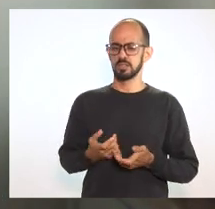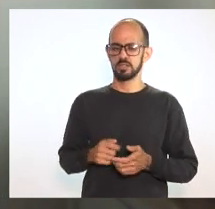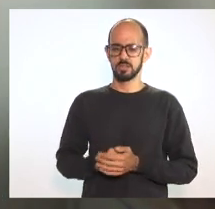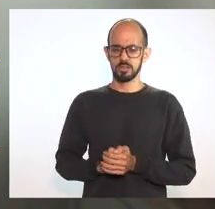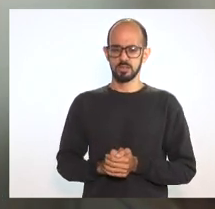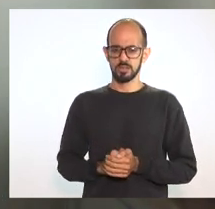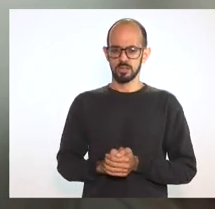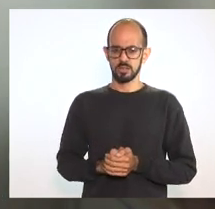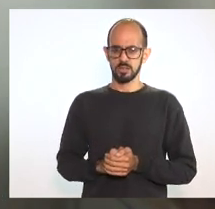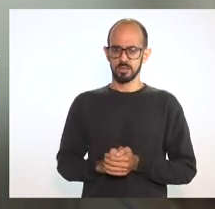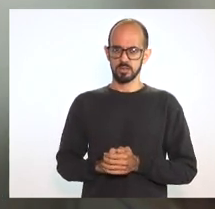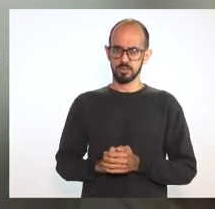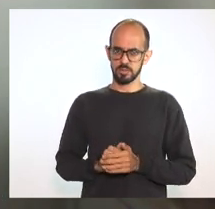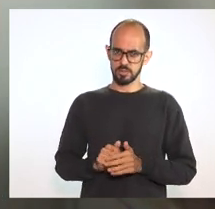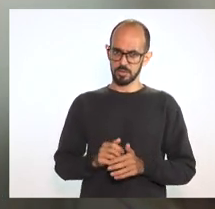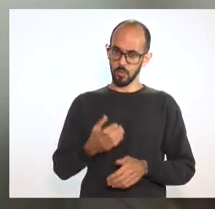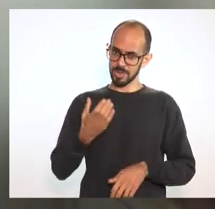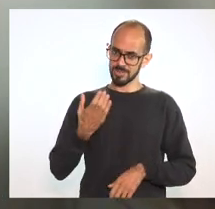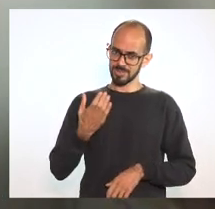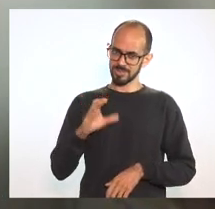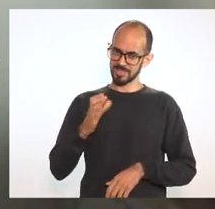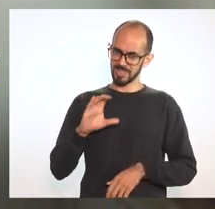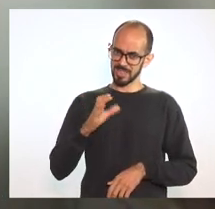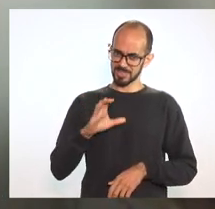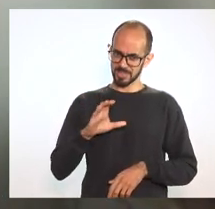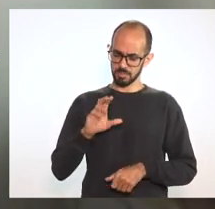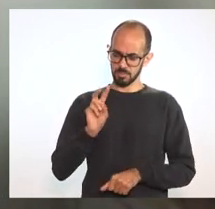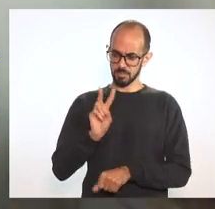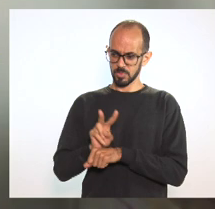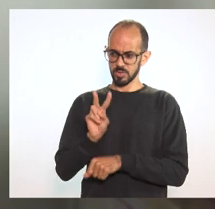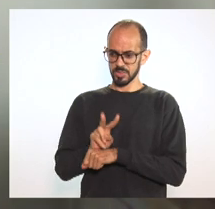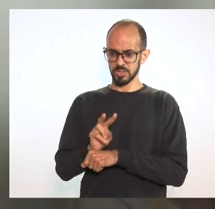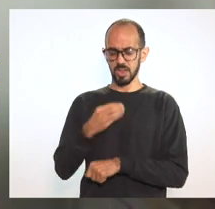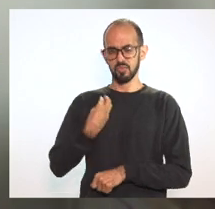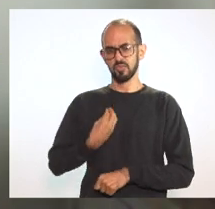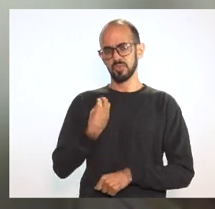A ciência, para proteger a vida,